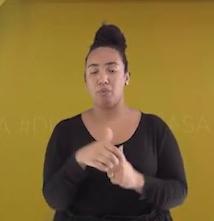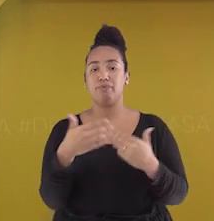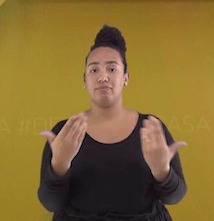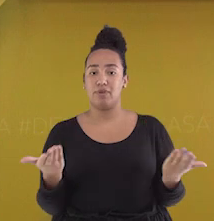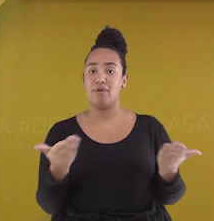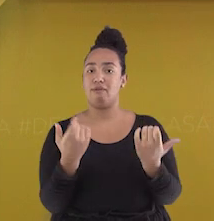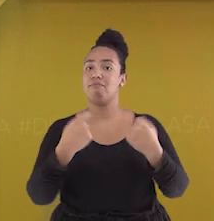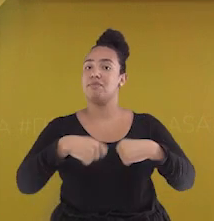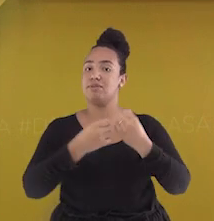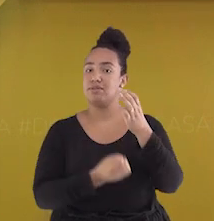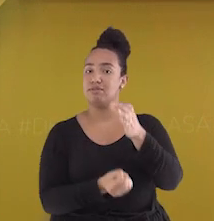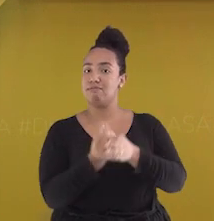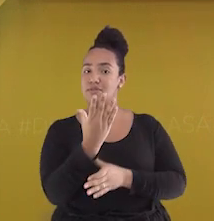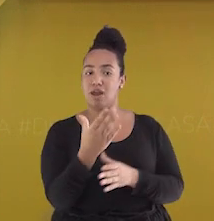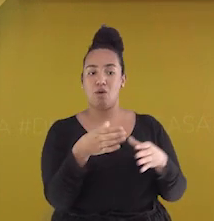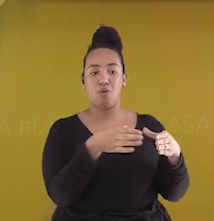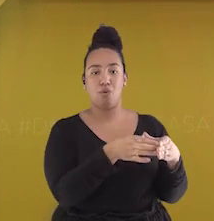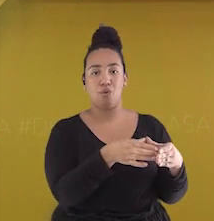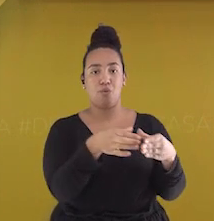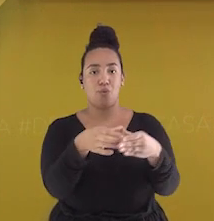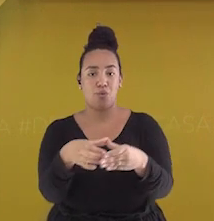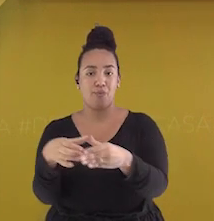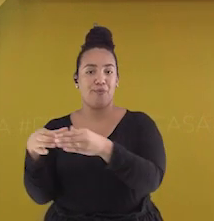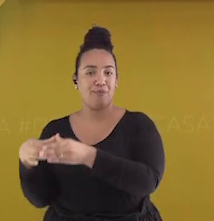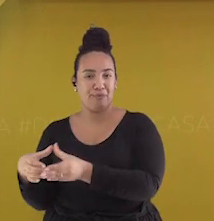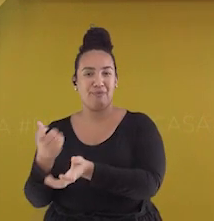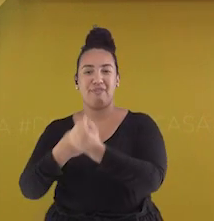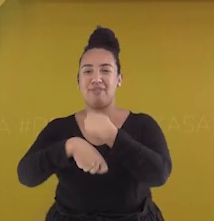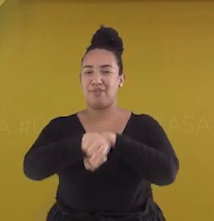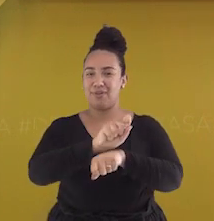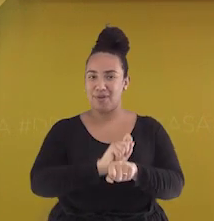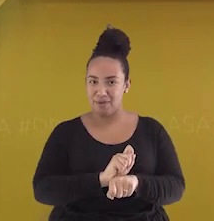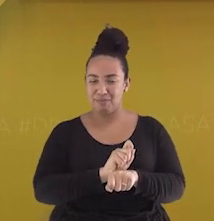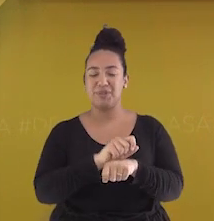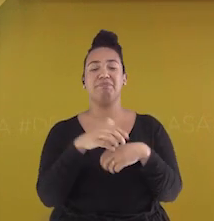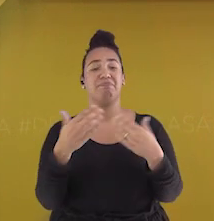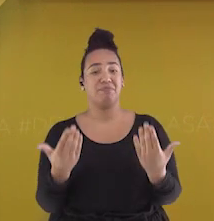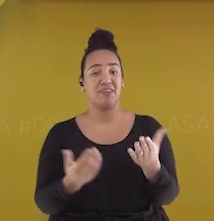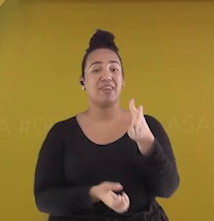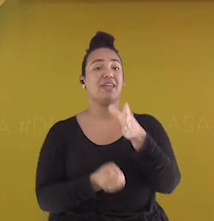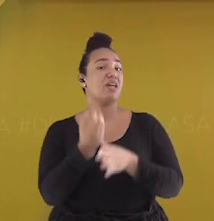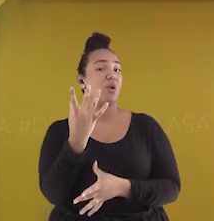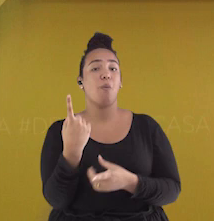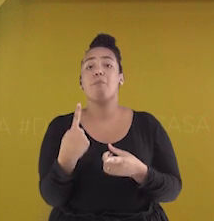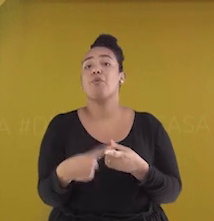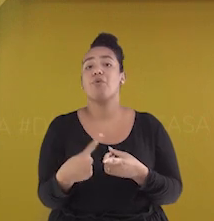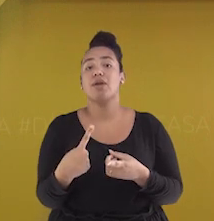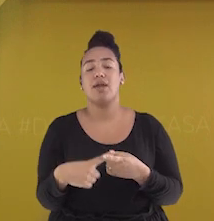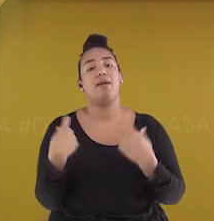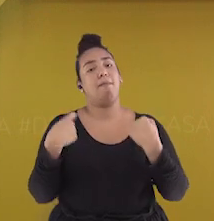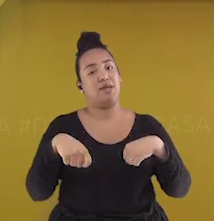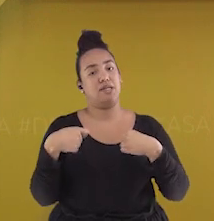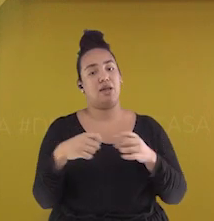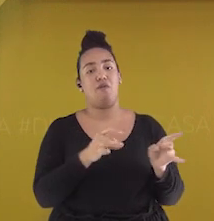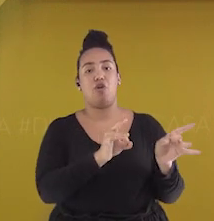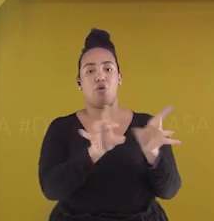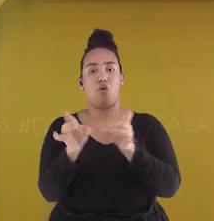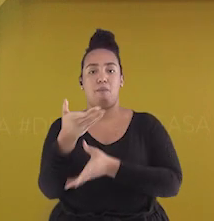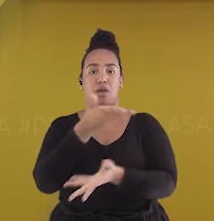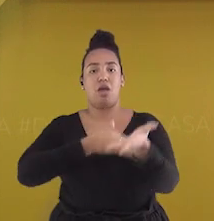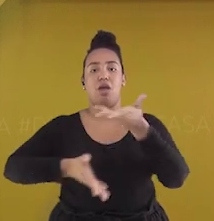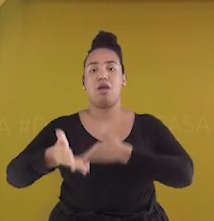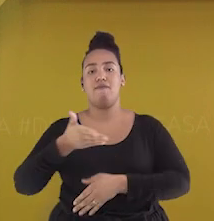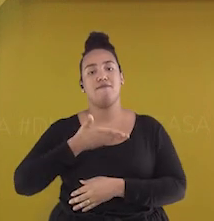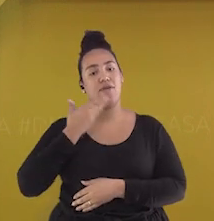a formação desses blocos econômicos, que foram criados com a finalidade de facilitar o